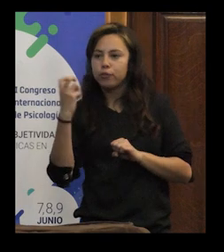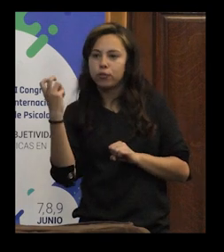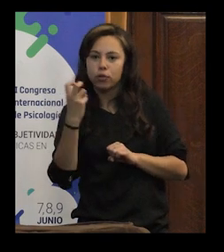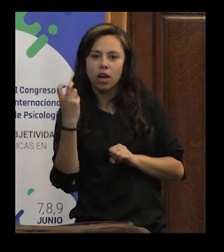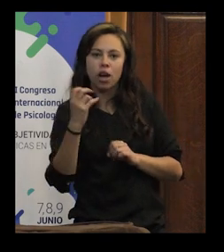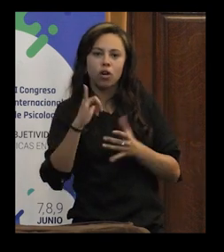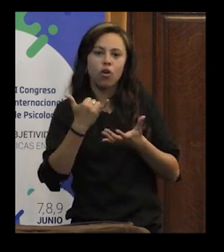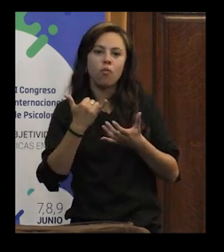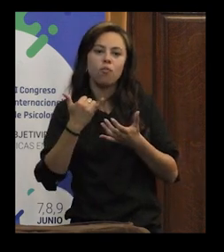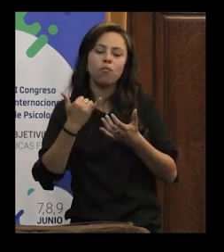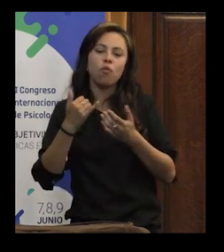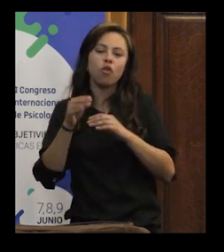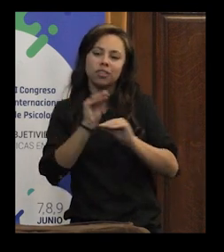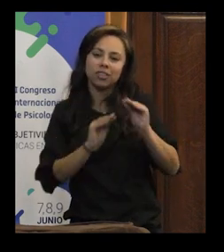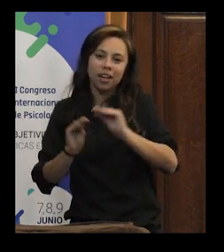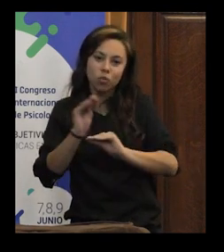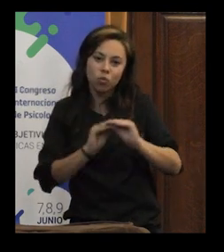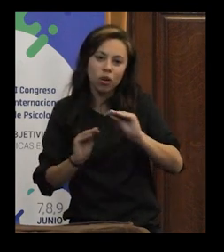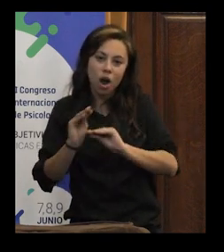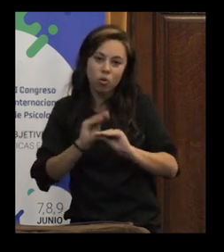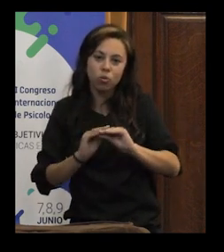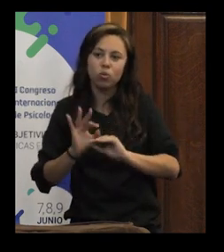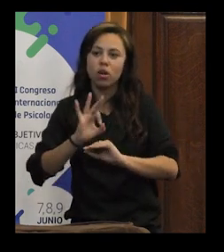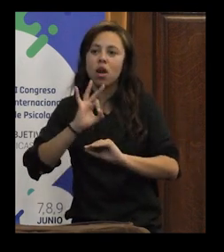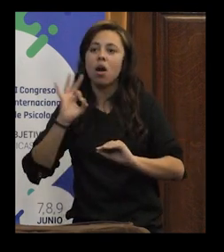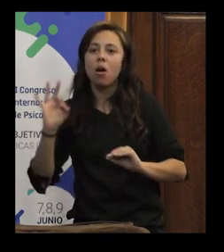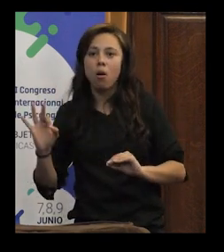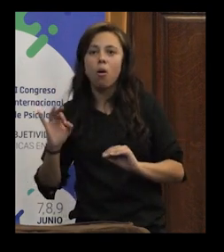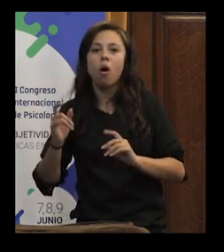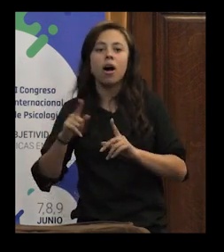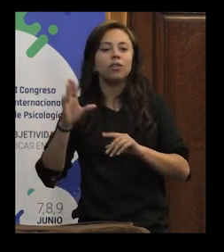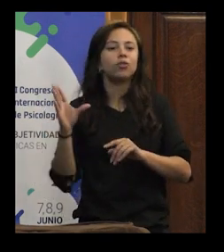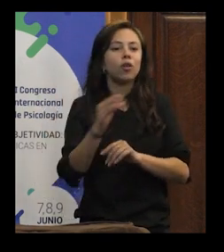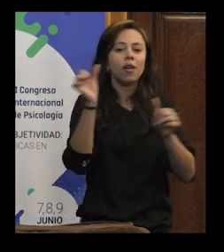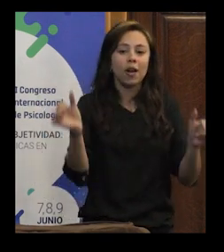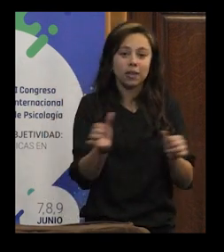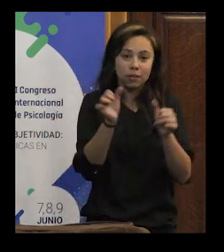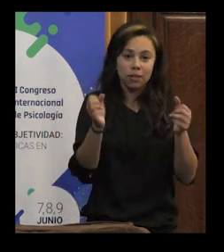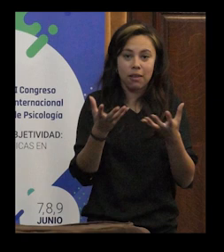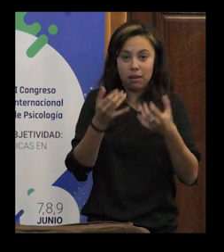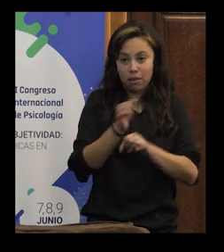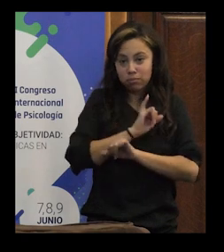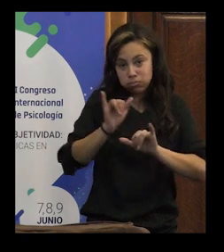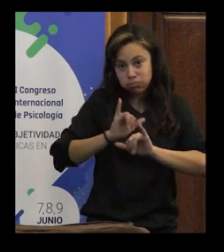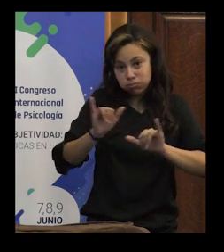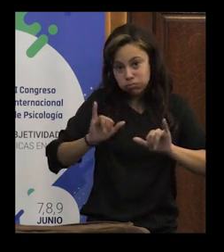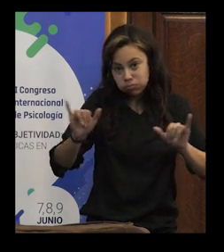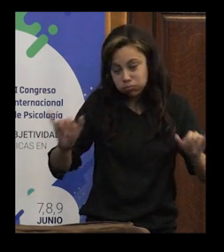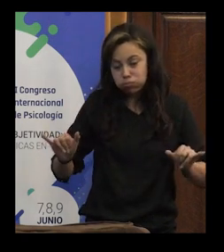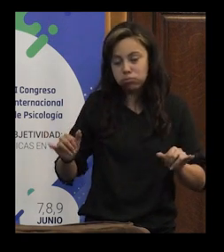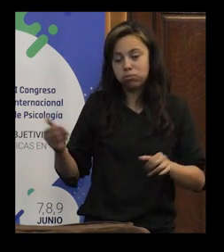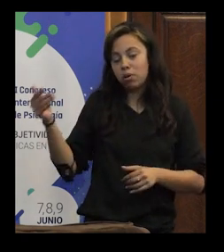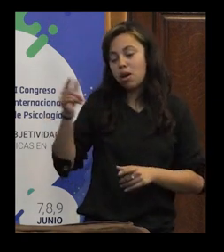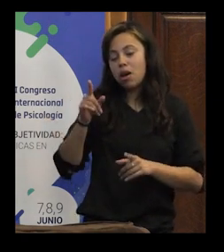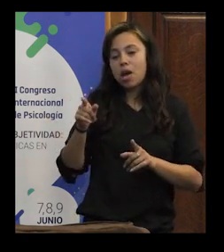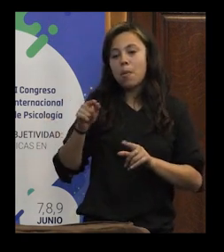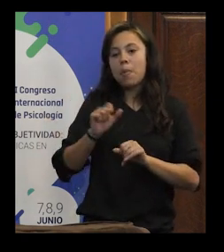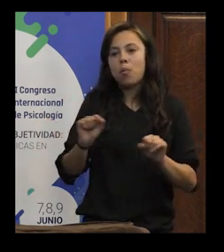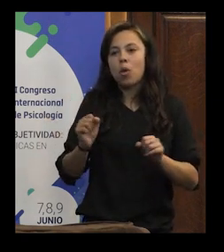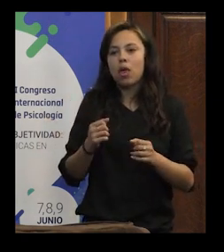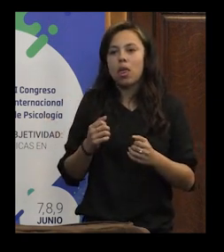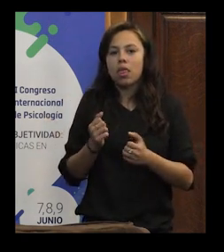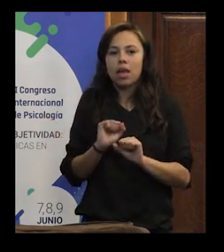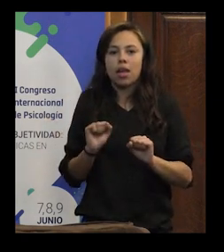para recaudar fondos para la investigación e incluso participando en ensayos